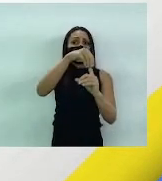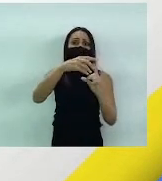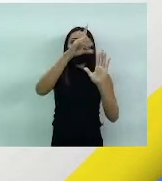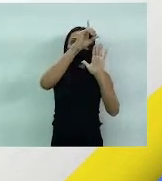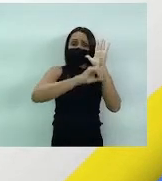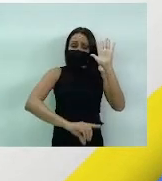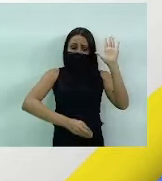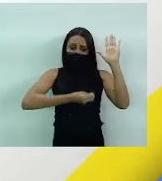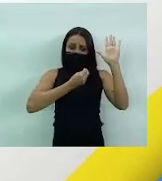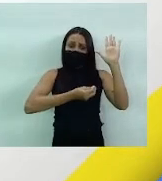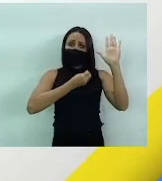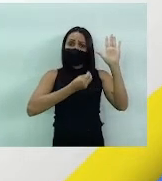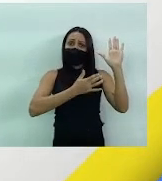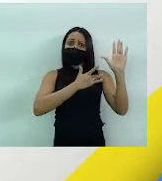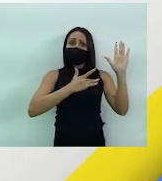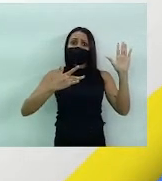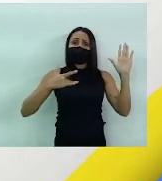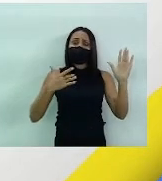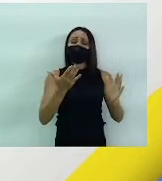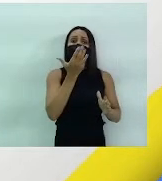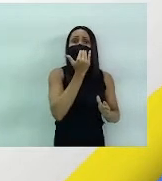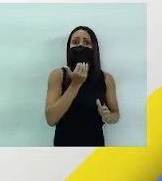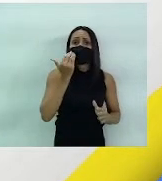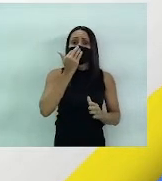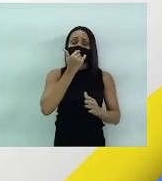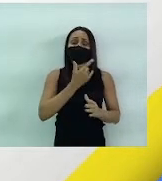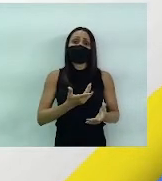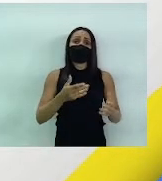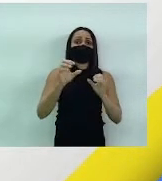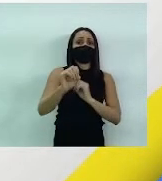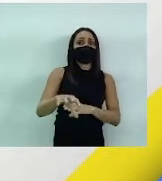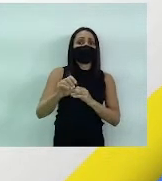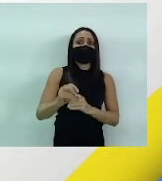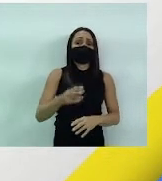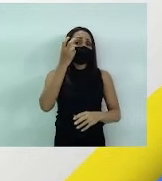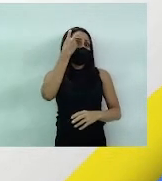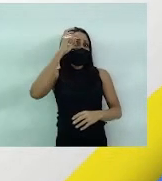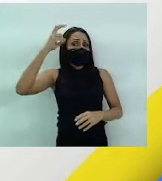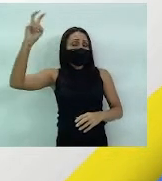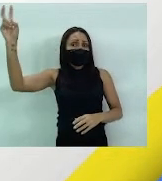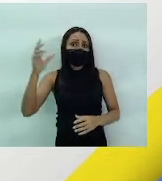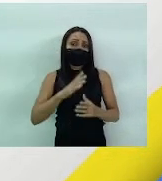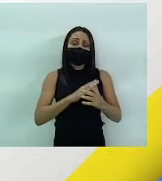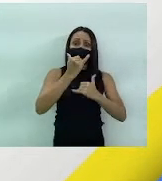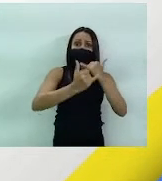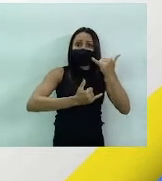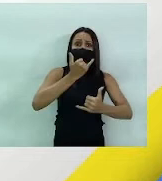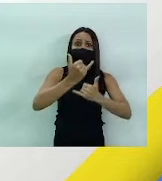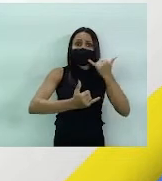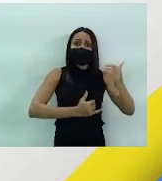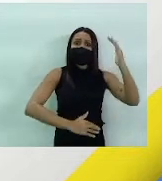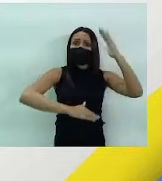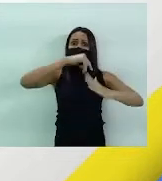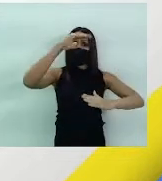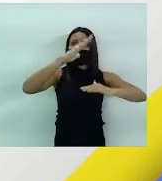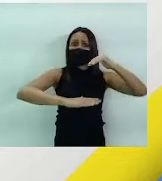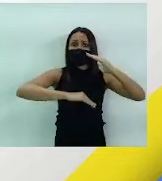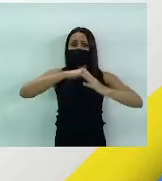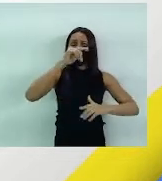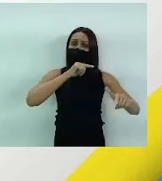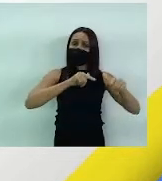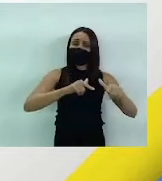à vida, à saúde, à alimentação, à educação, à cultura, ao lazer e à profissionalização,